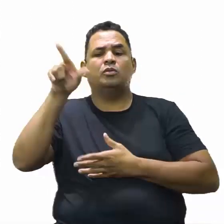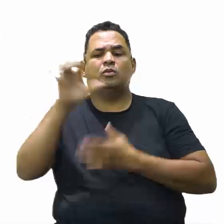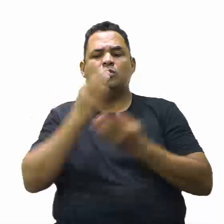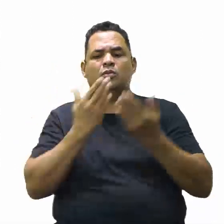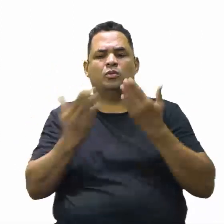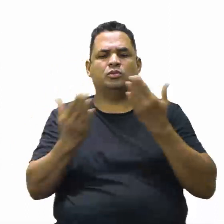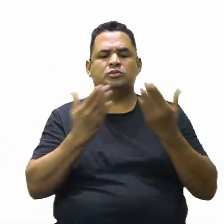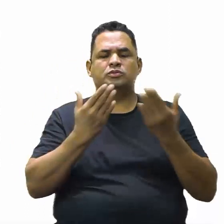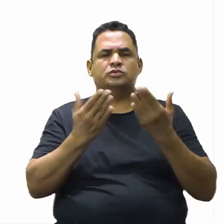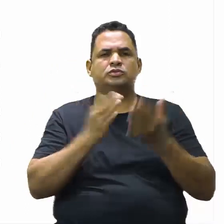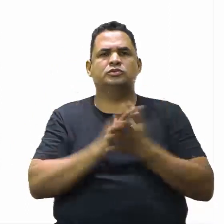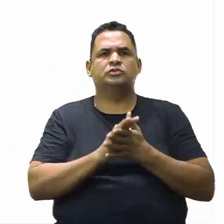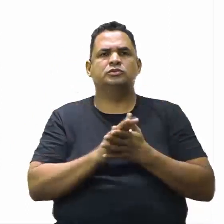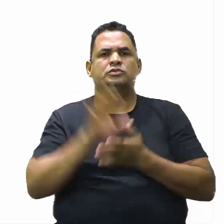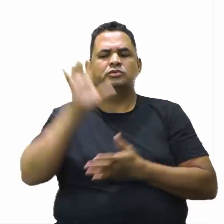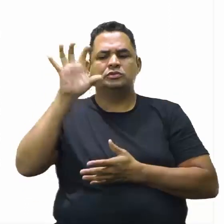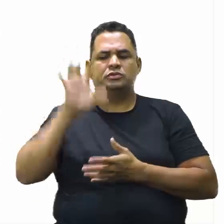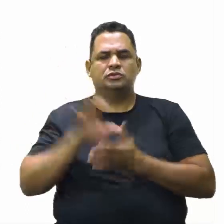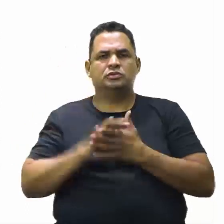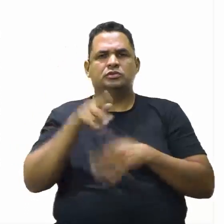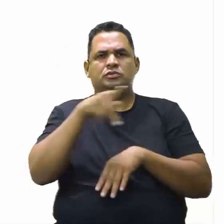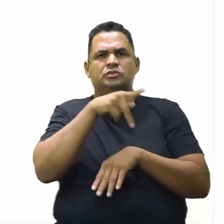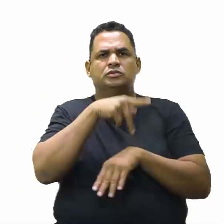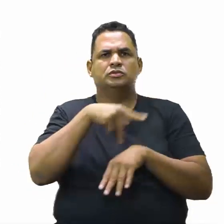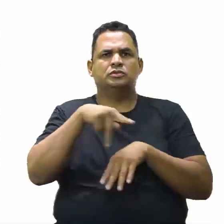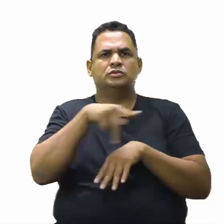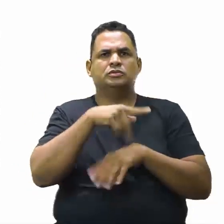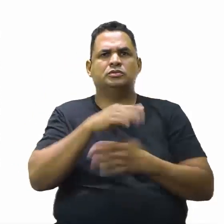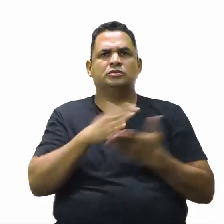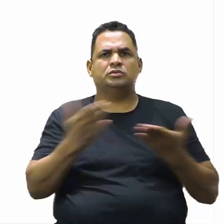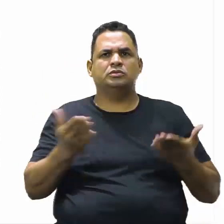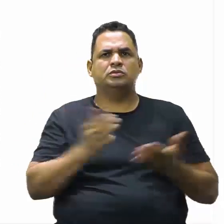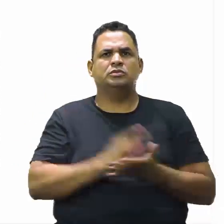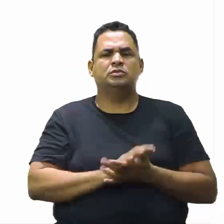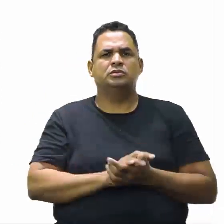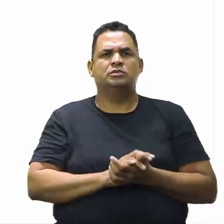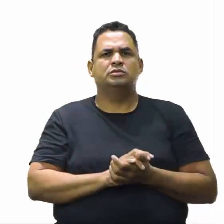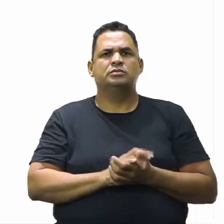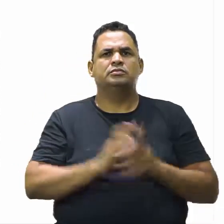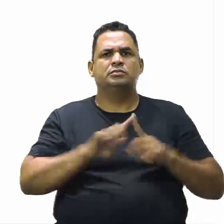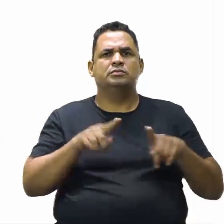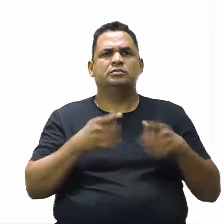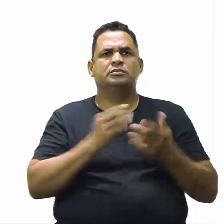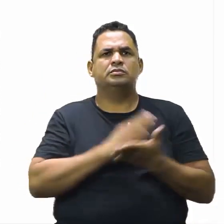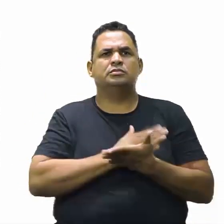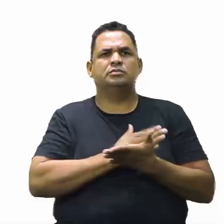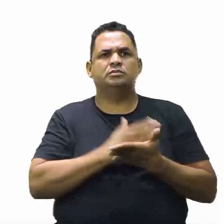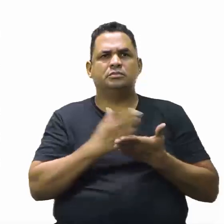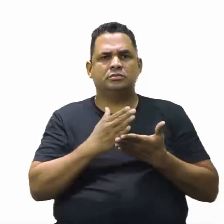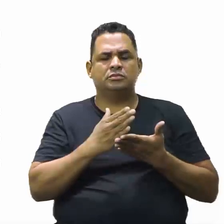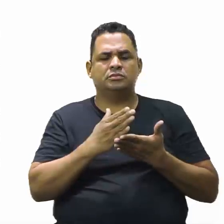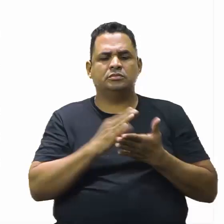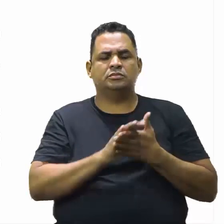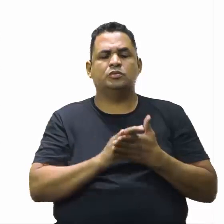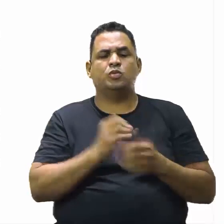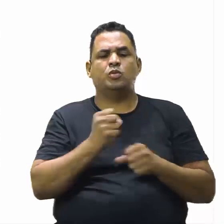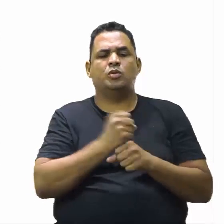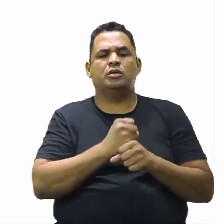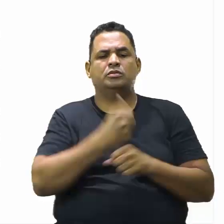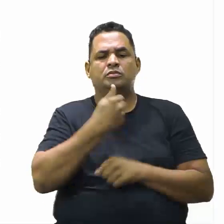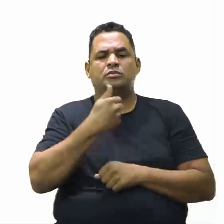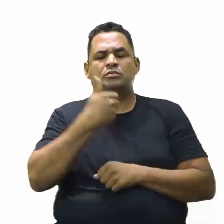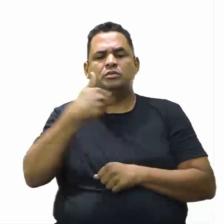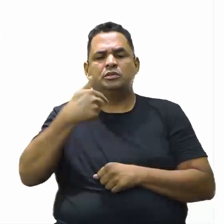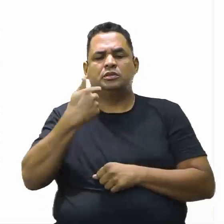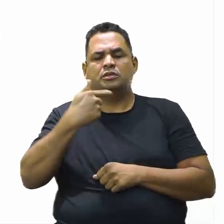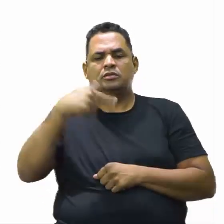relação às demais regiões do país, certo? Entretanto, a partir de 80,